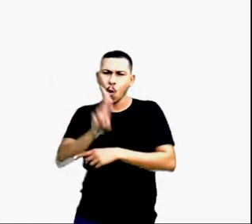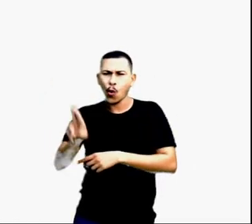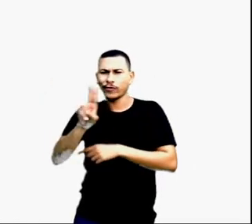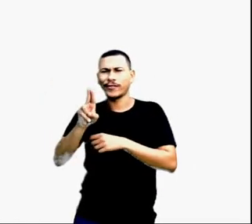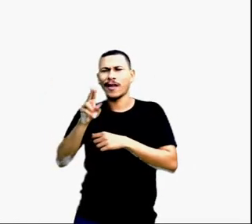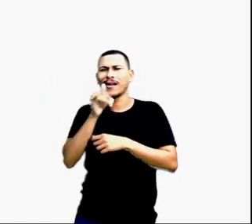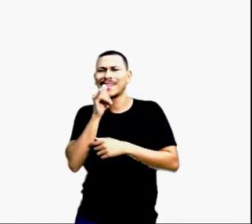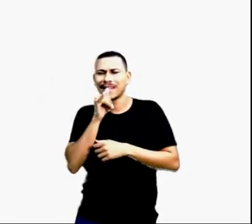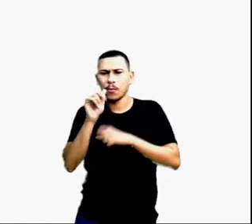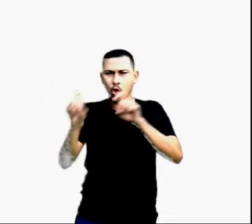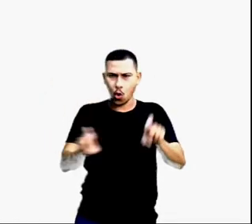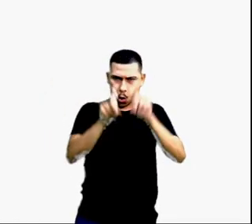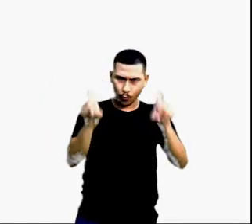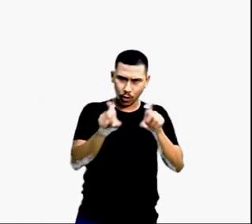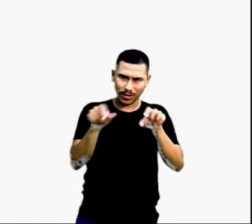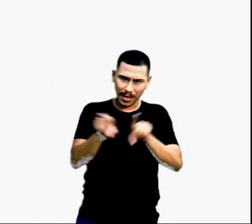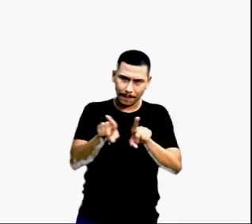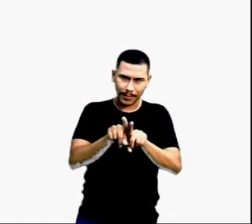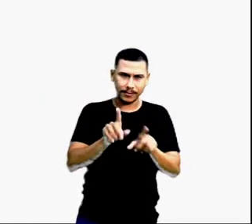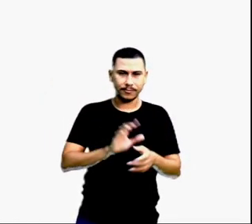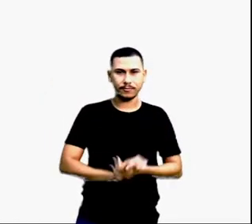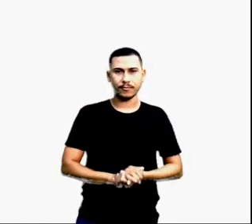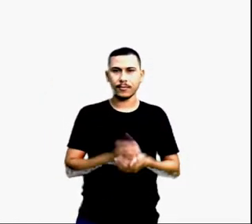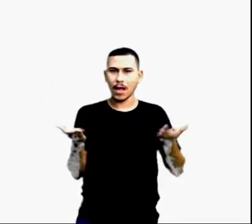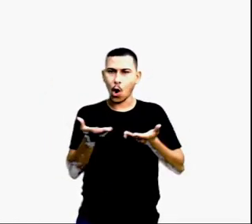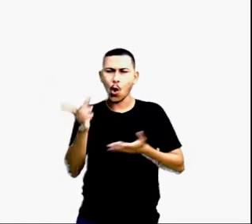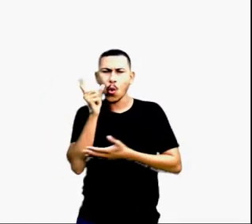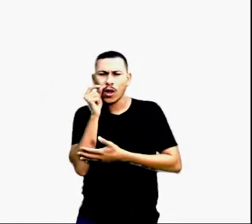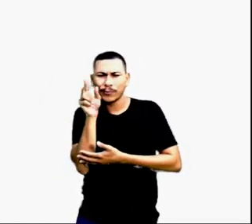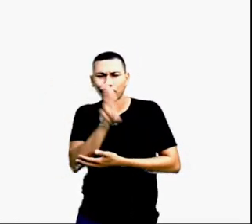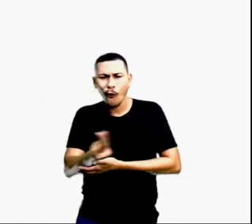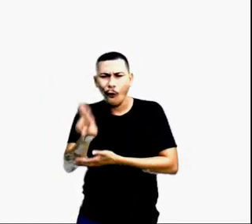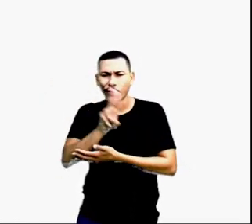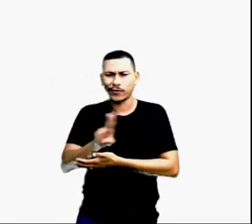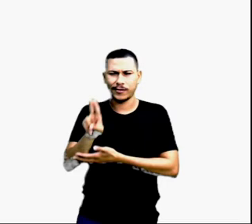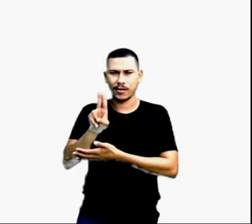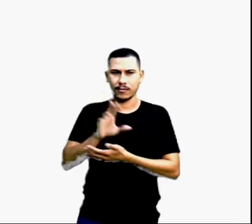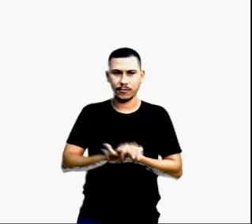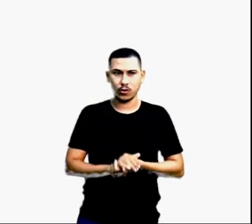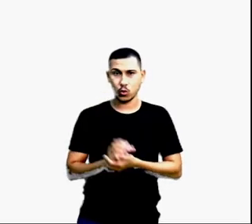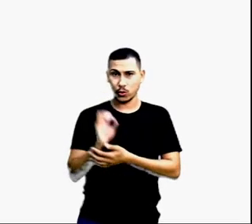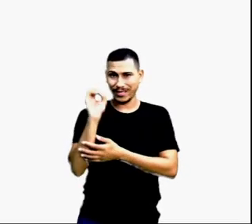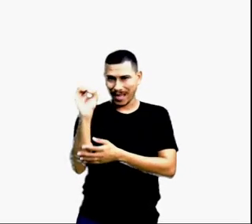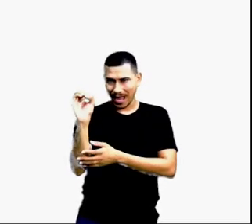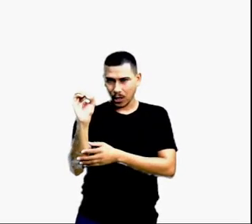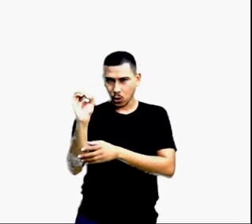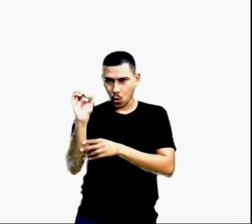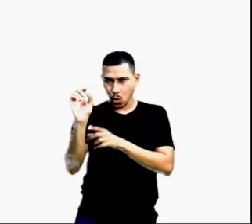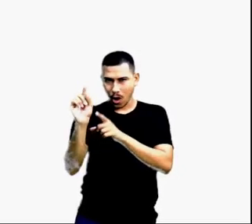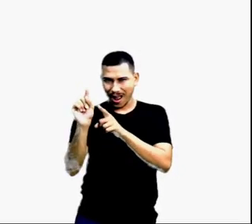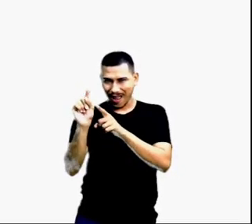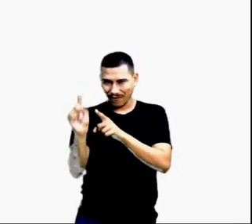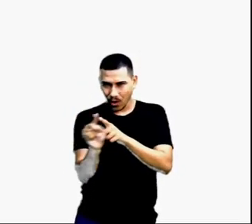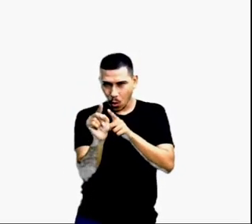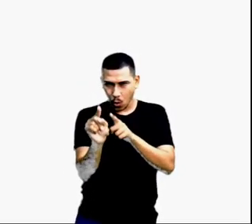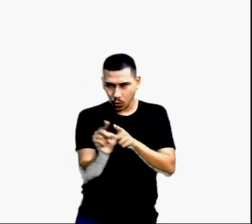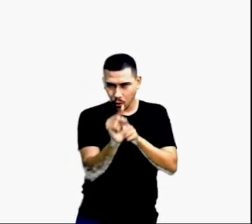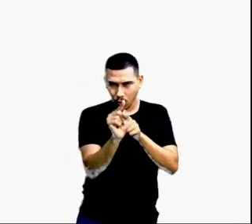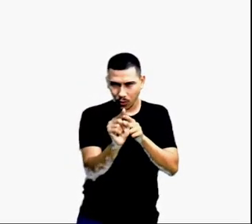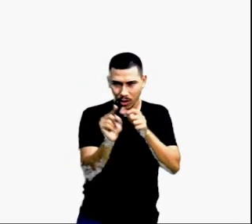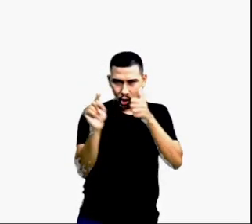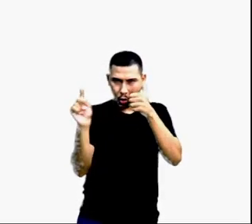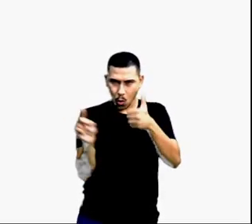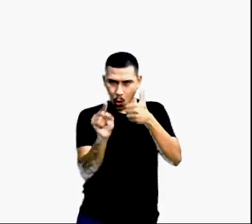lá e lembrando pegue agora um lápis coloque lá no final no último zero e você vai caminhar com a, uma